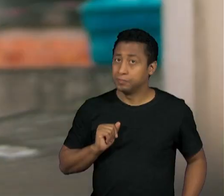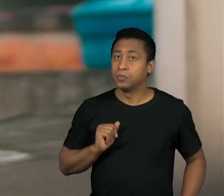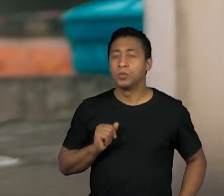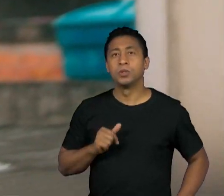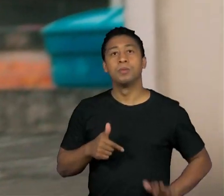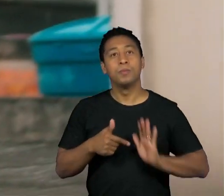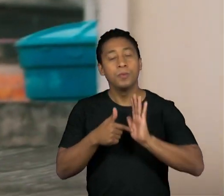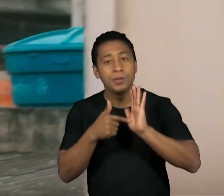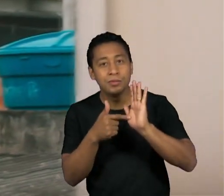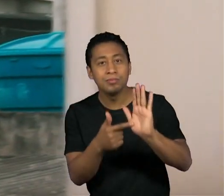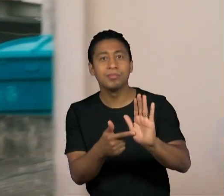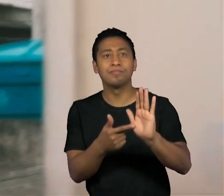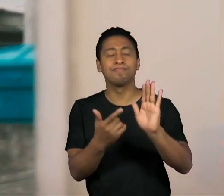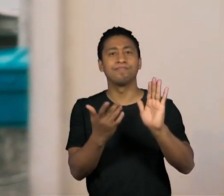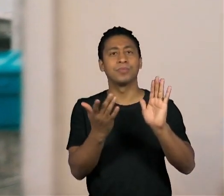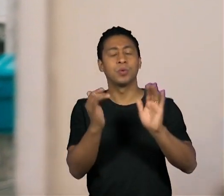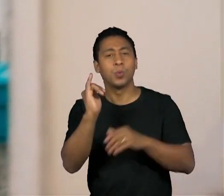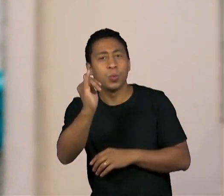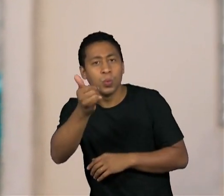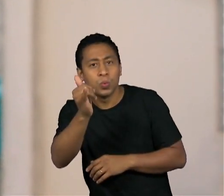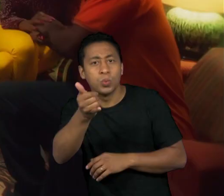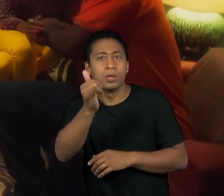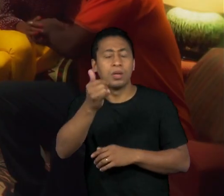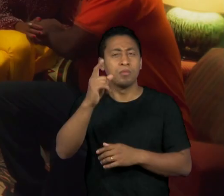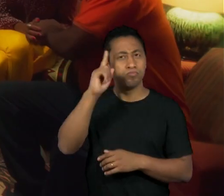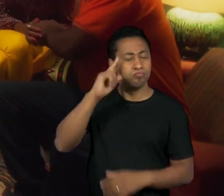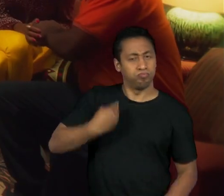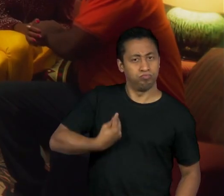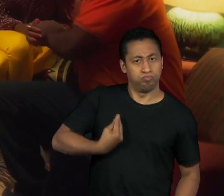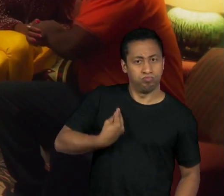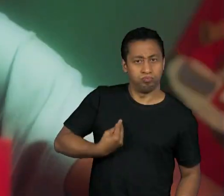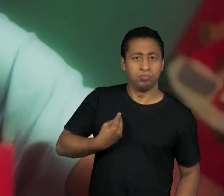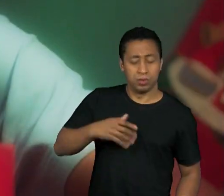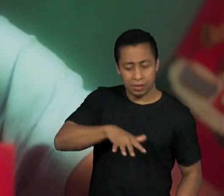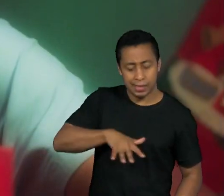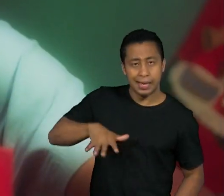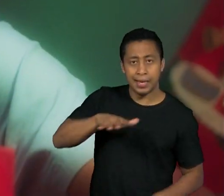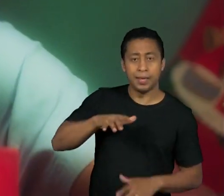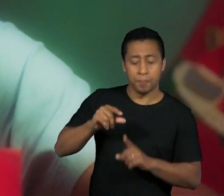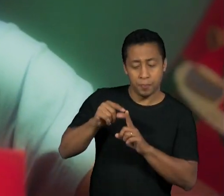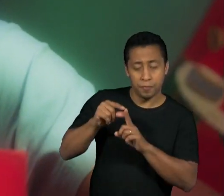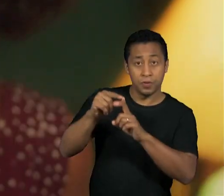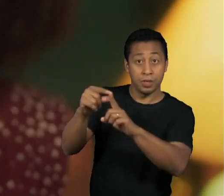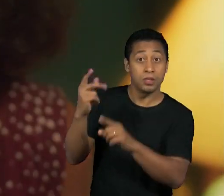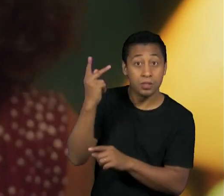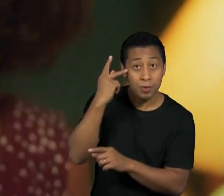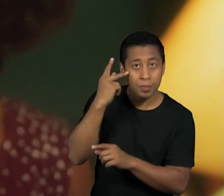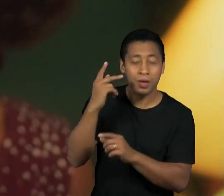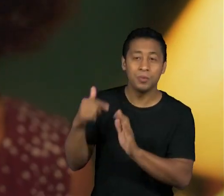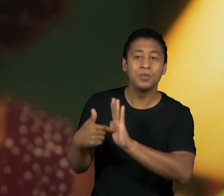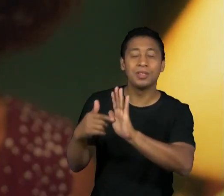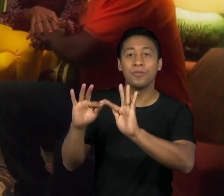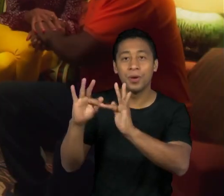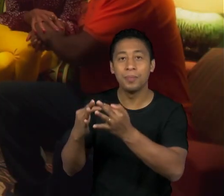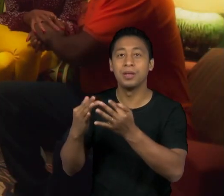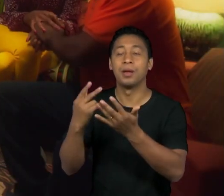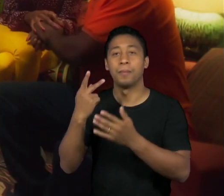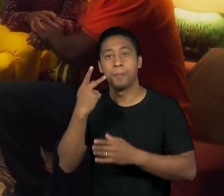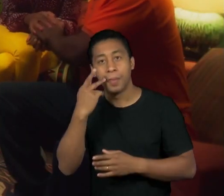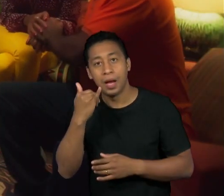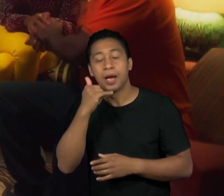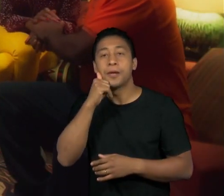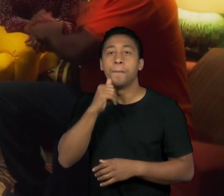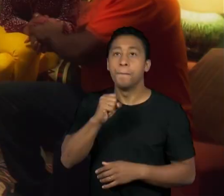de falar sobre periferia de São Paulo com uma família que tem pai e mãe, que tem um pouco